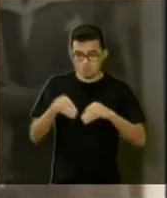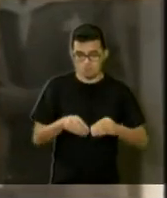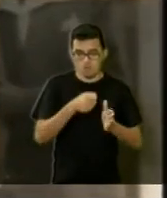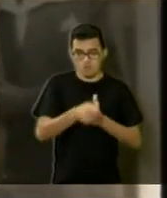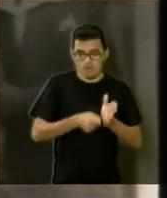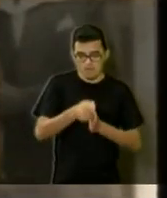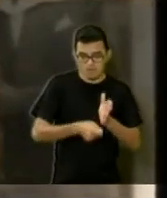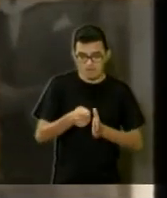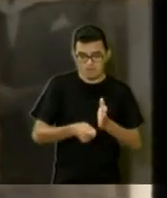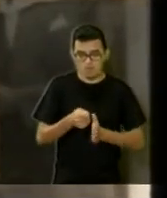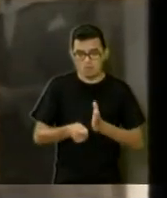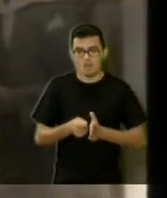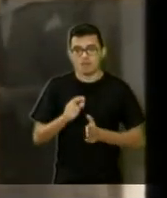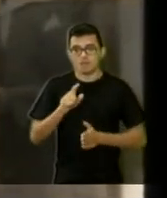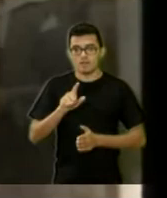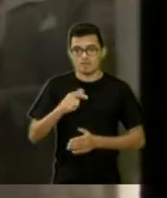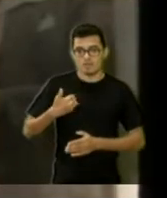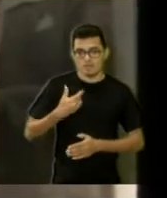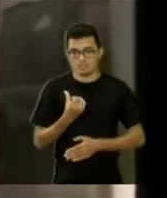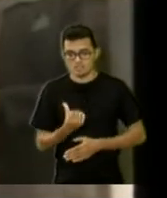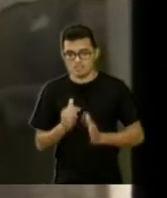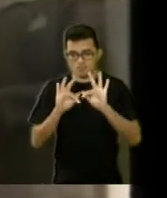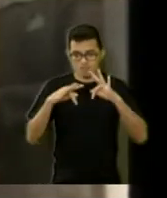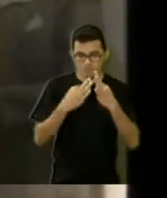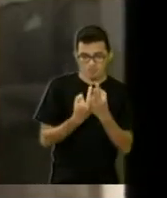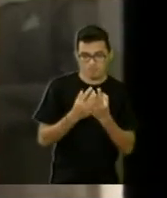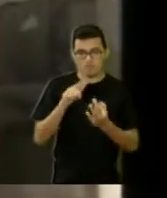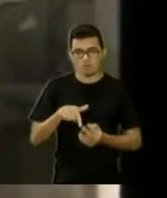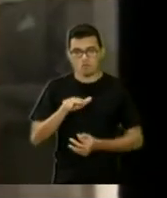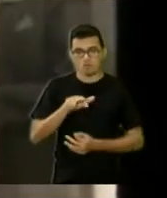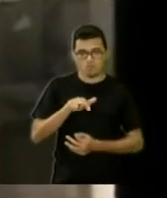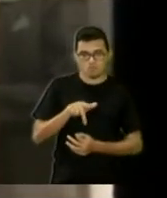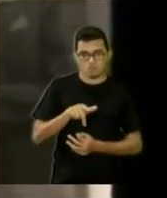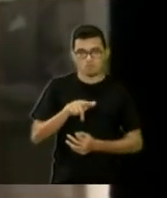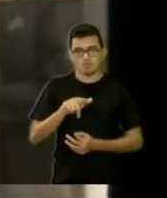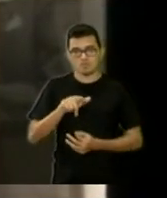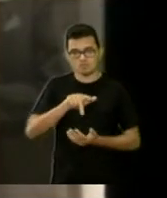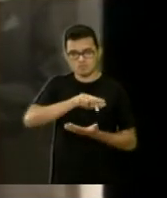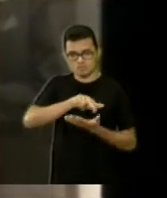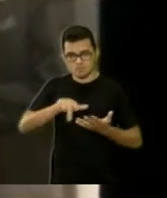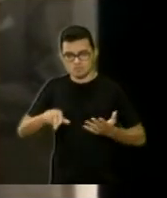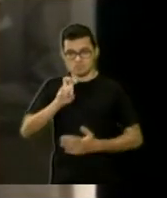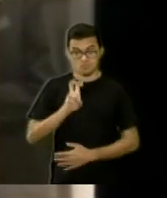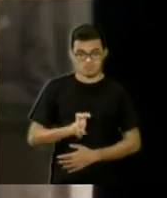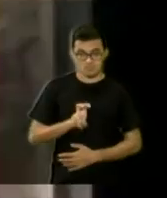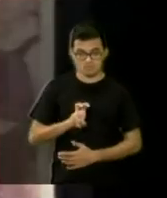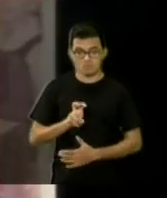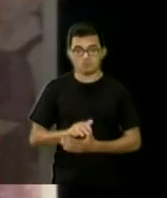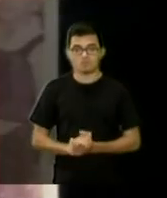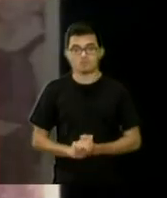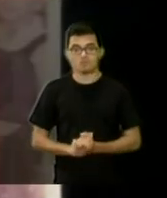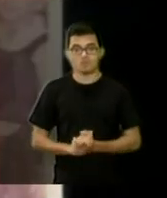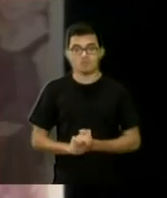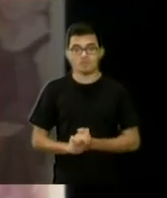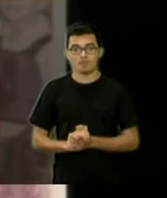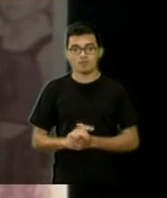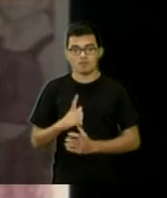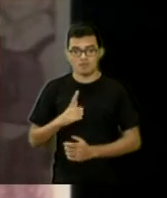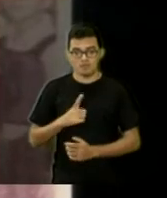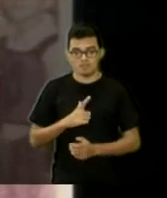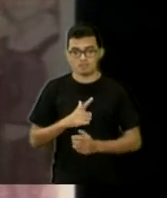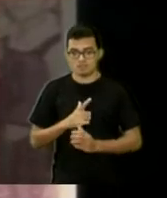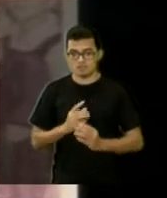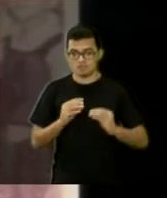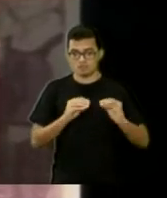os pais Manuel e Rosa e os irmãos Murilo, Luiz, Matilde, Manuel e Germano. Fixaram residência